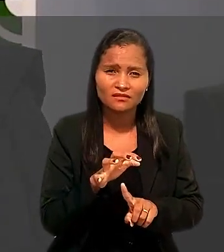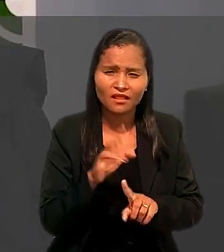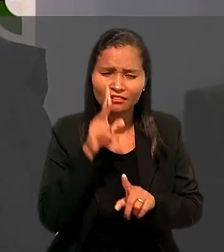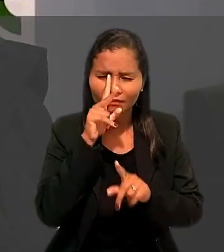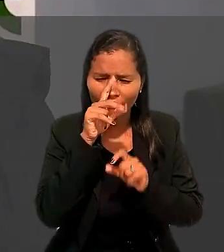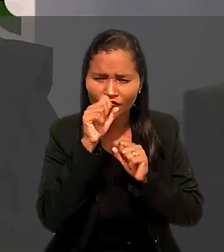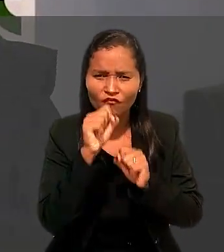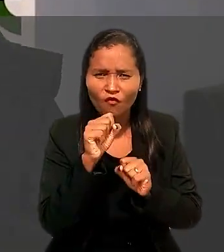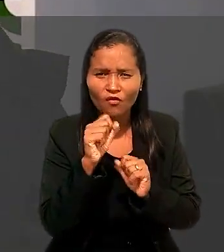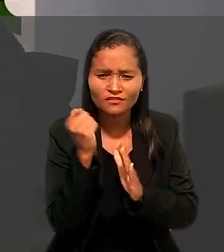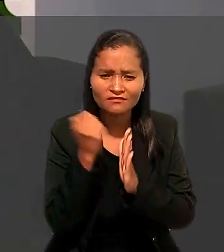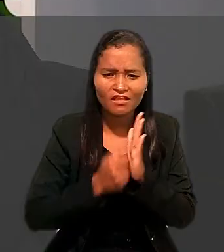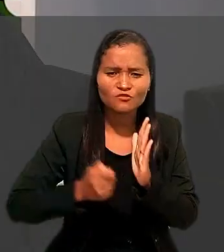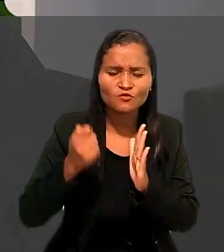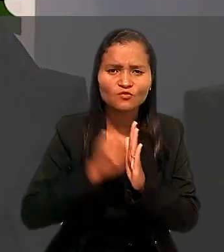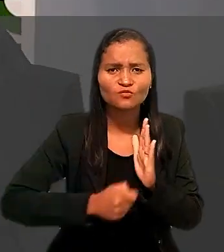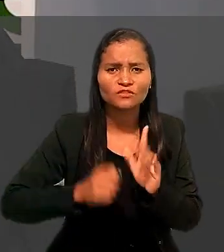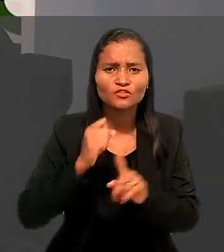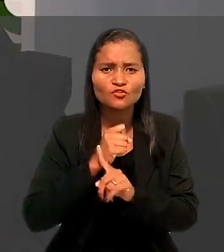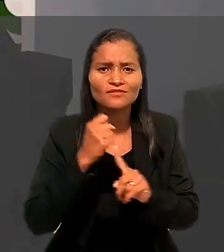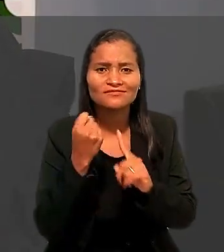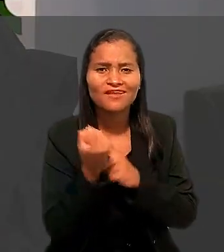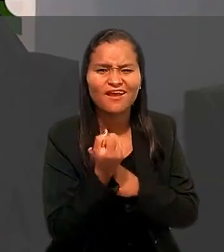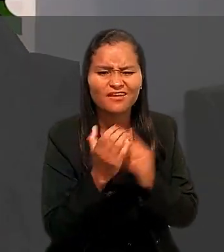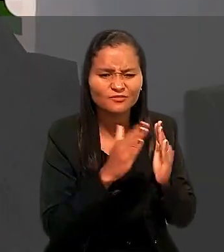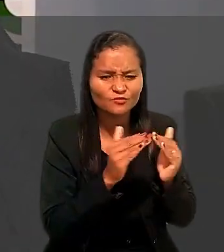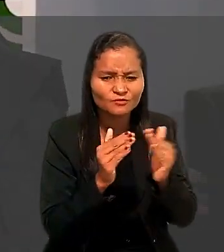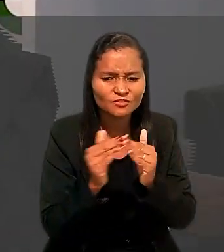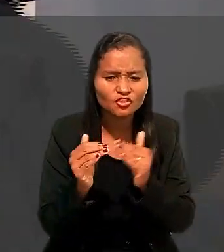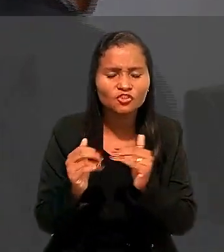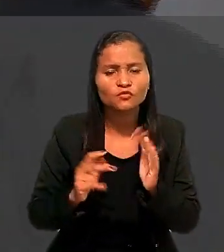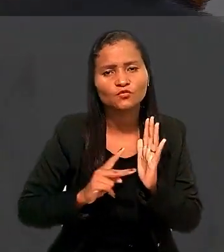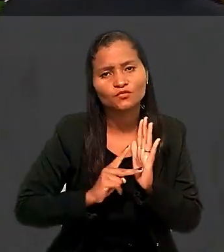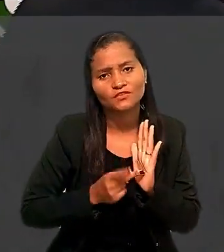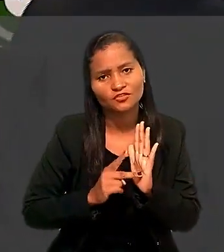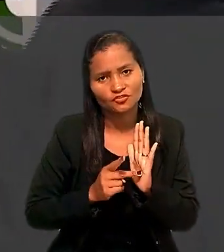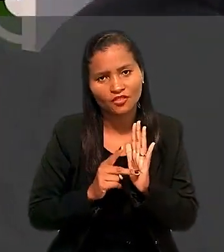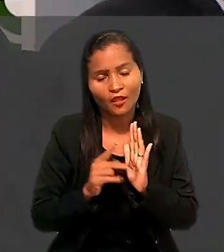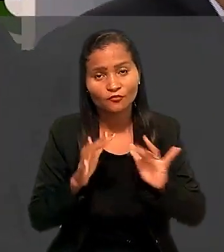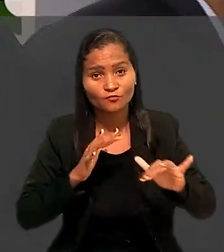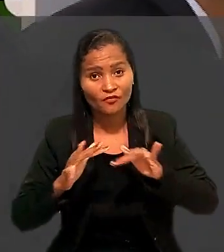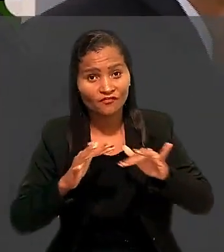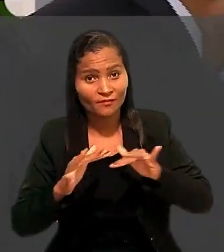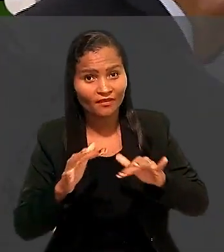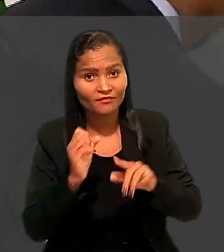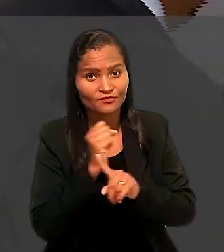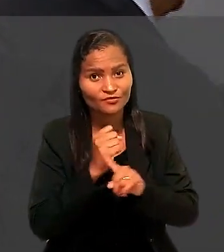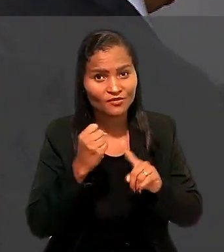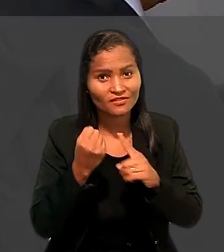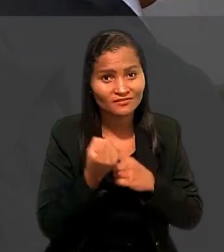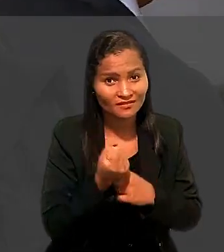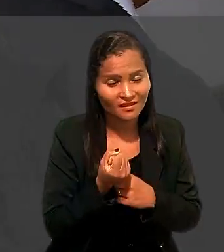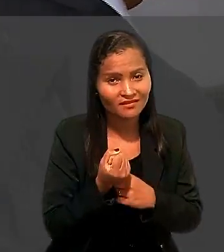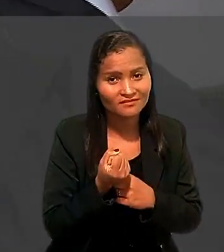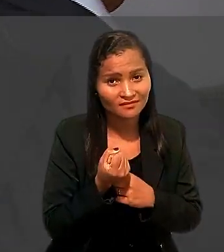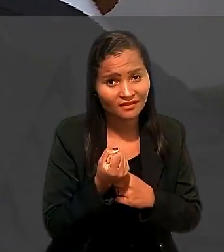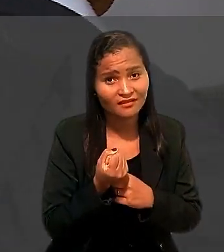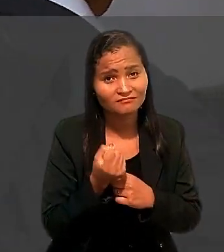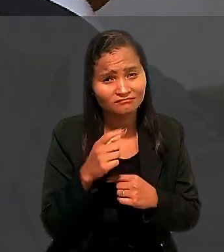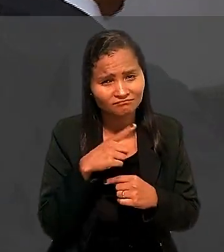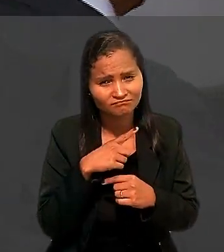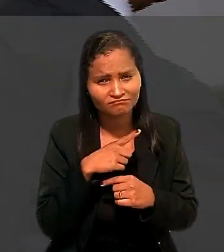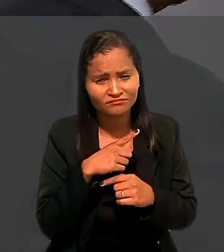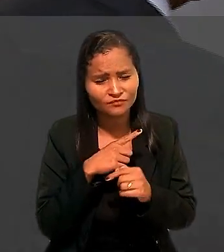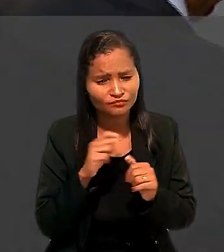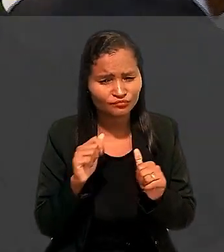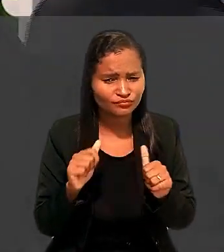influência da força das lutas sociais, as reivindicações dos sindicatos, os movimentos sociais, que